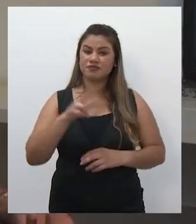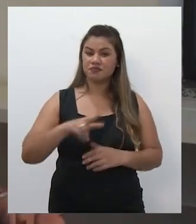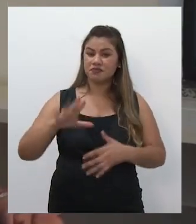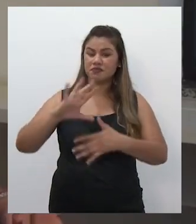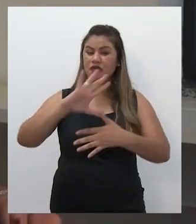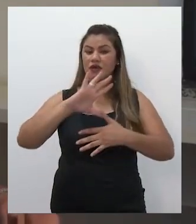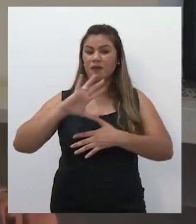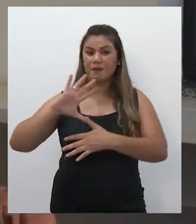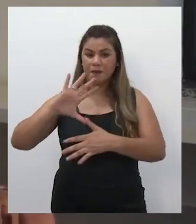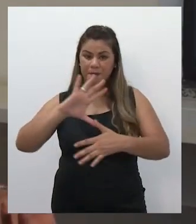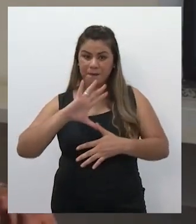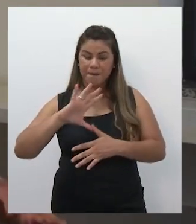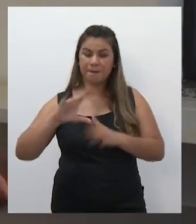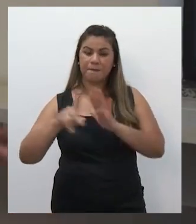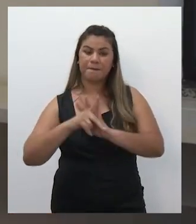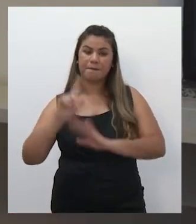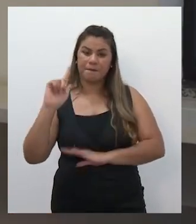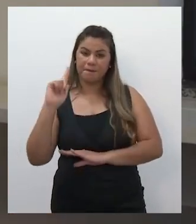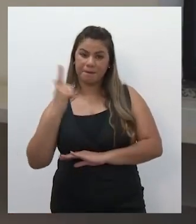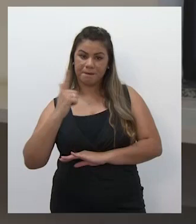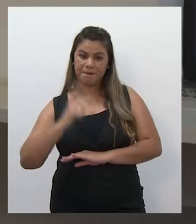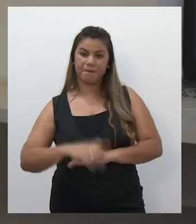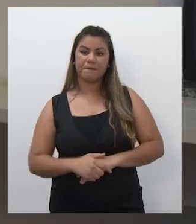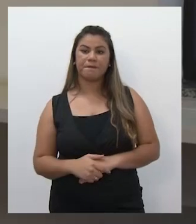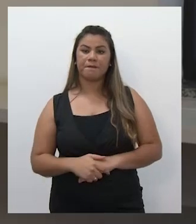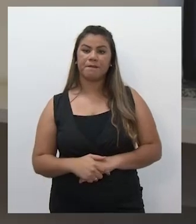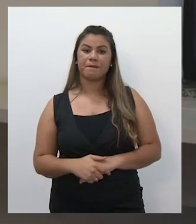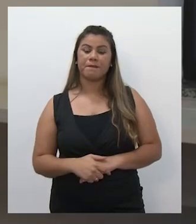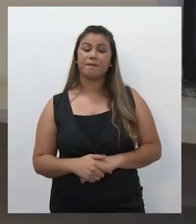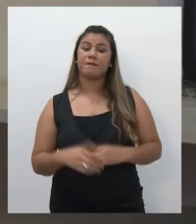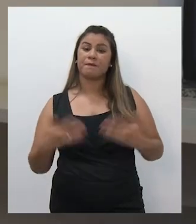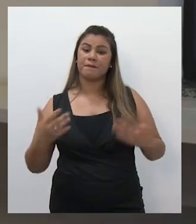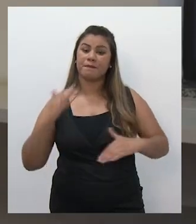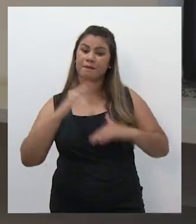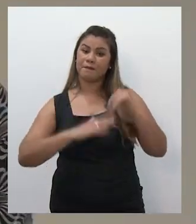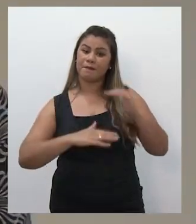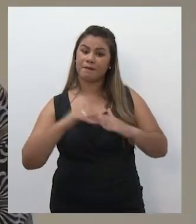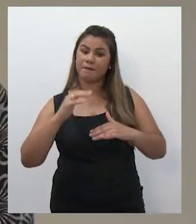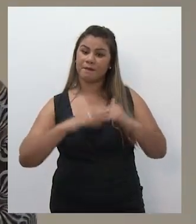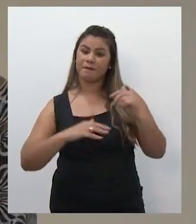mapa que a gente aprende em geografia. Então, essas competências, elas